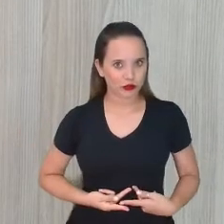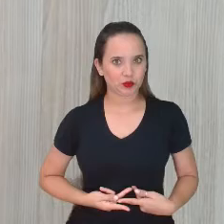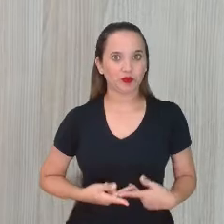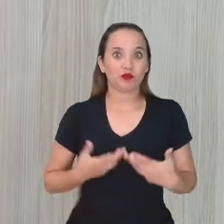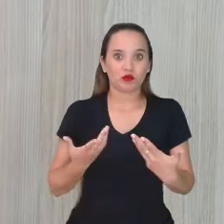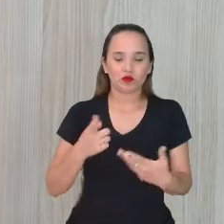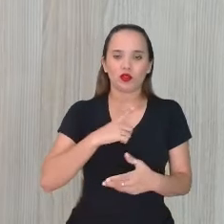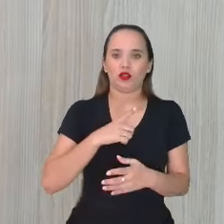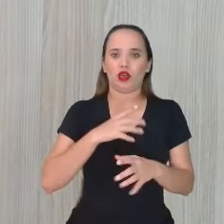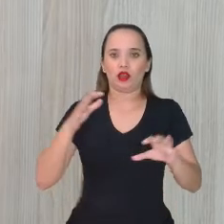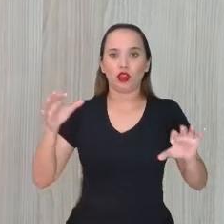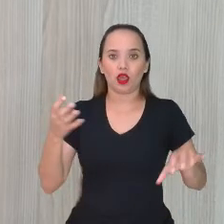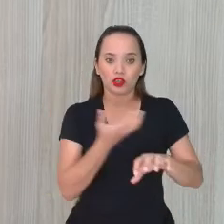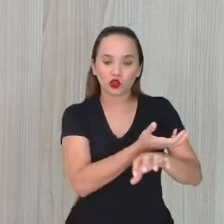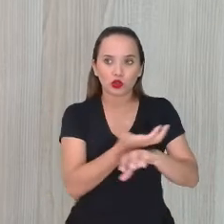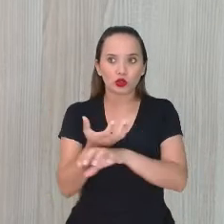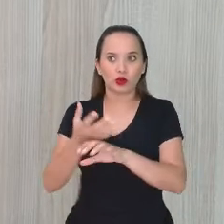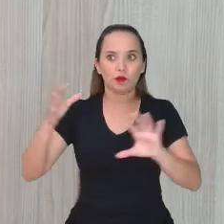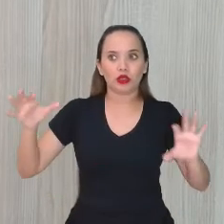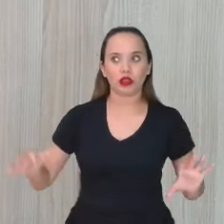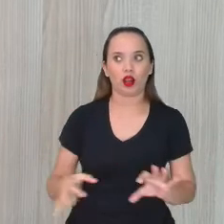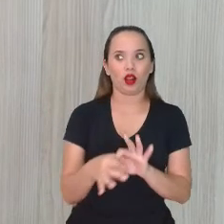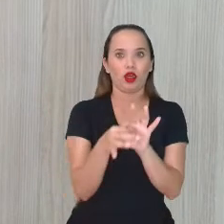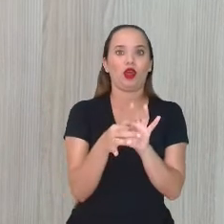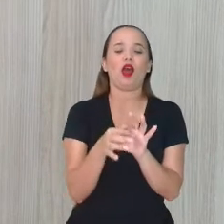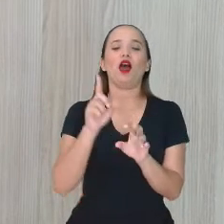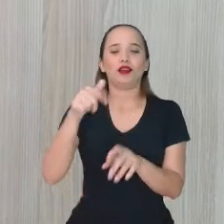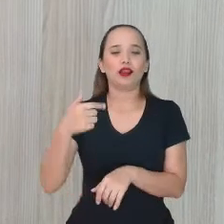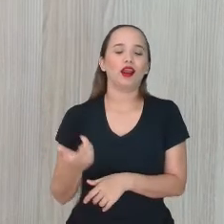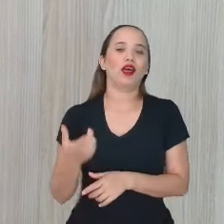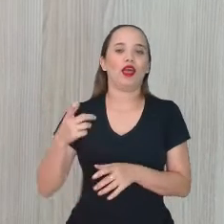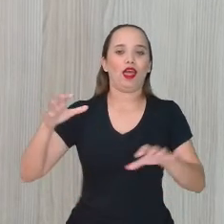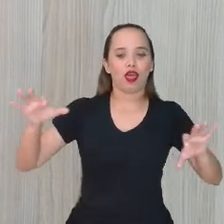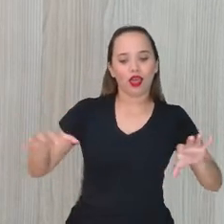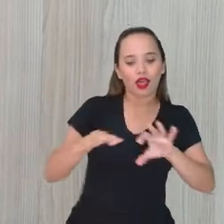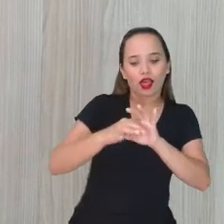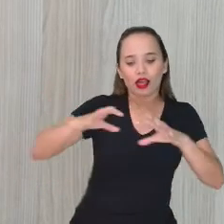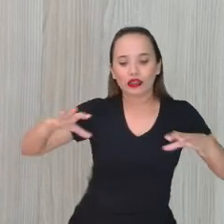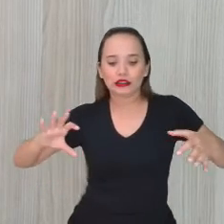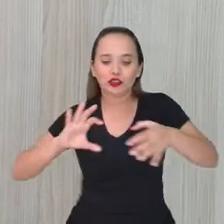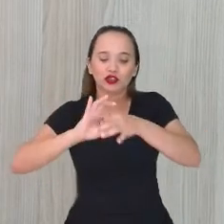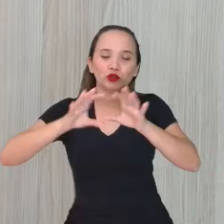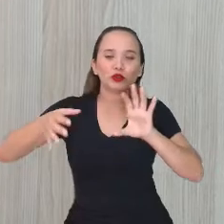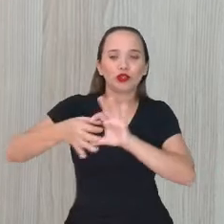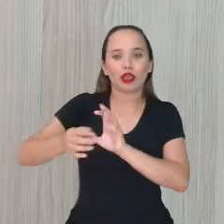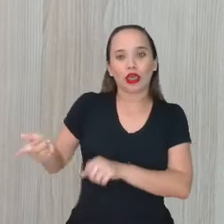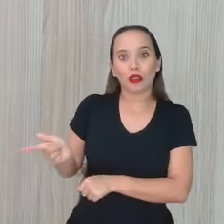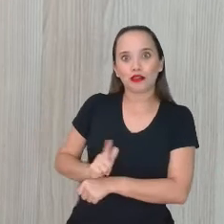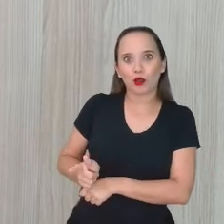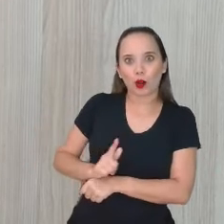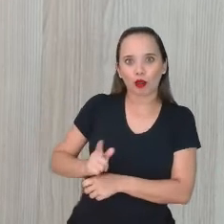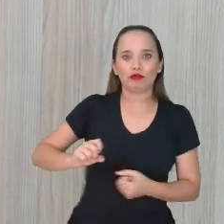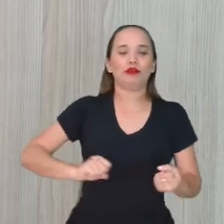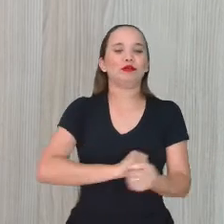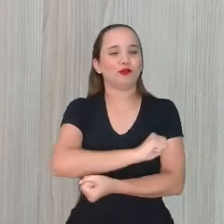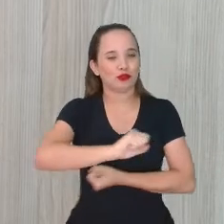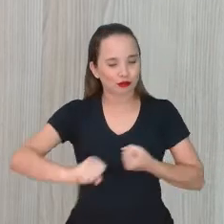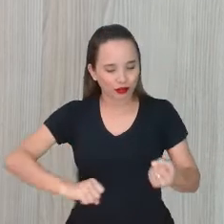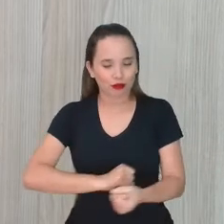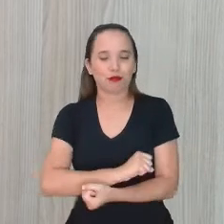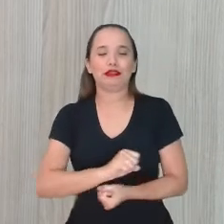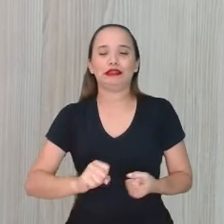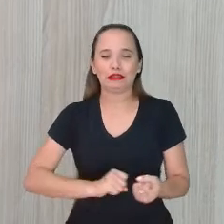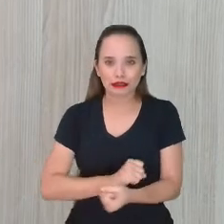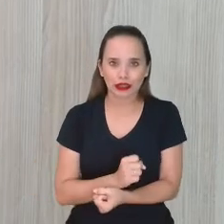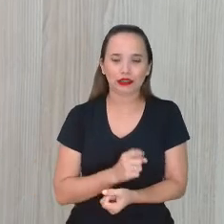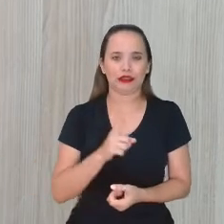são interdisciplinar, nada melhor do que interdisciplinar geografia com a sustentabilidade,